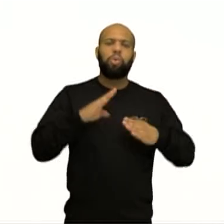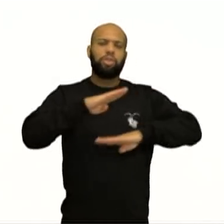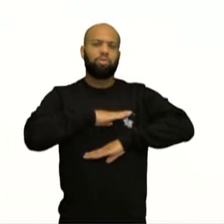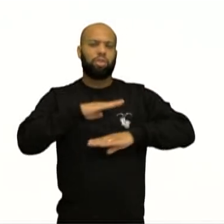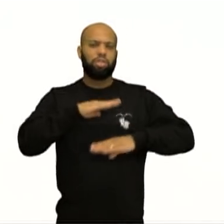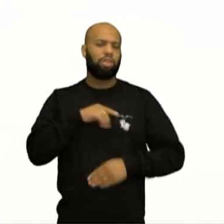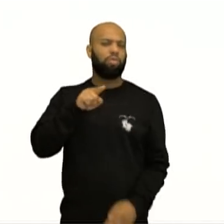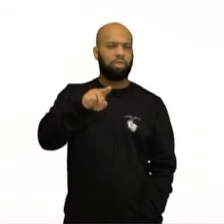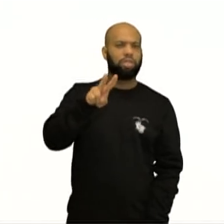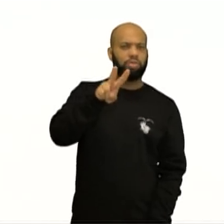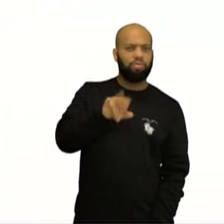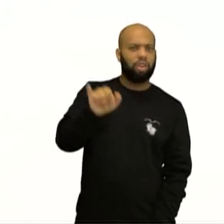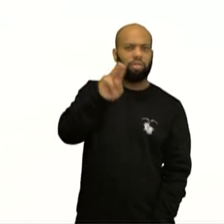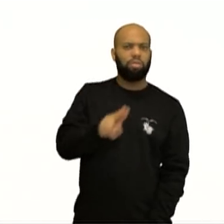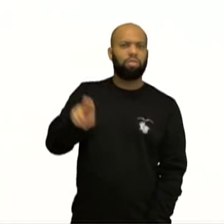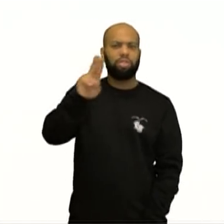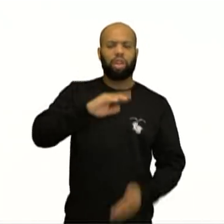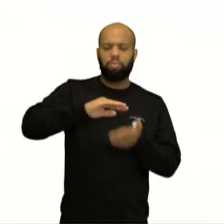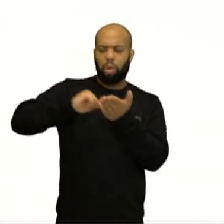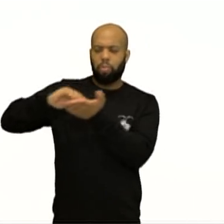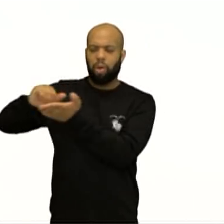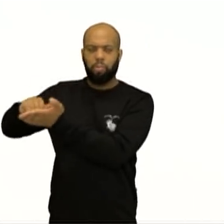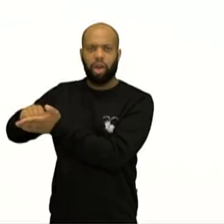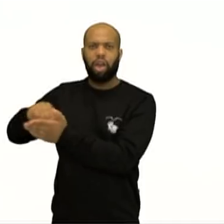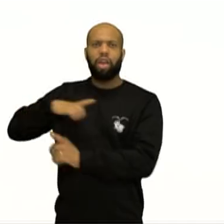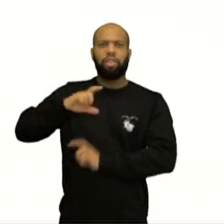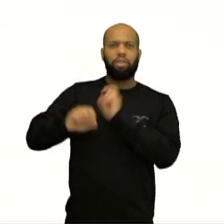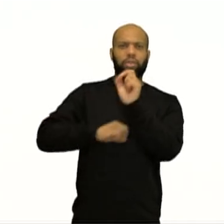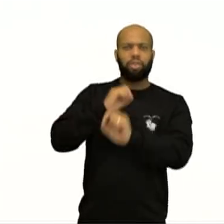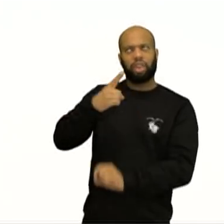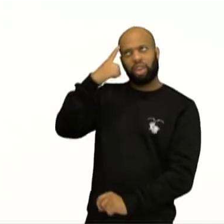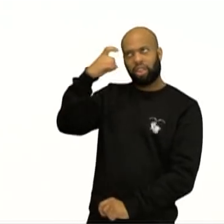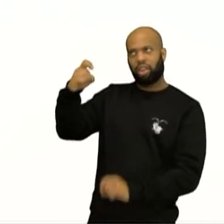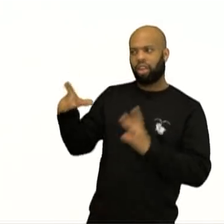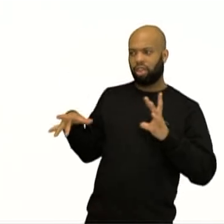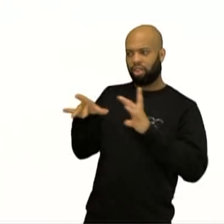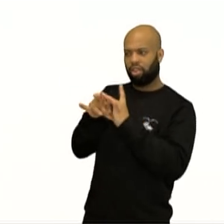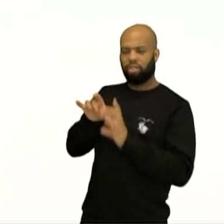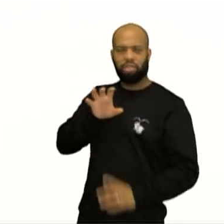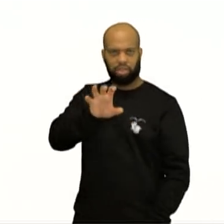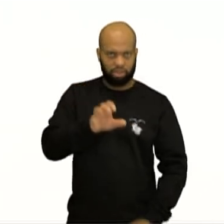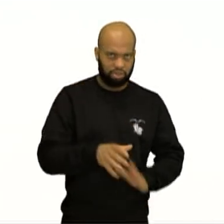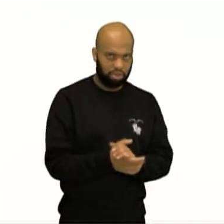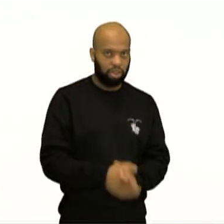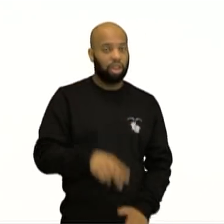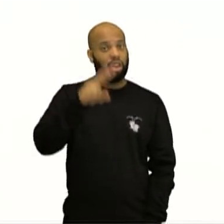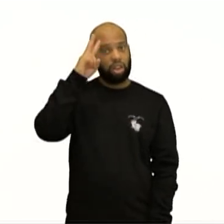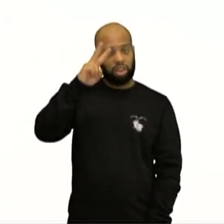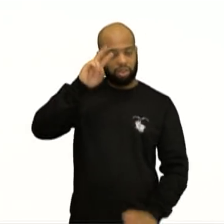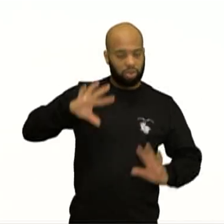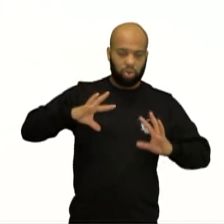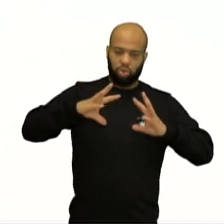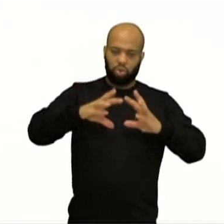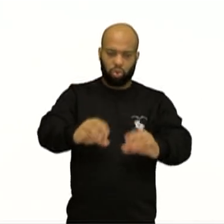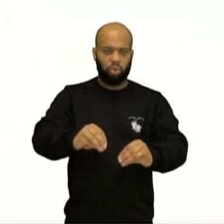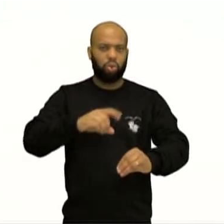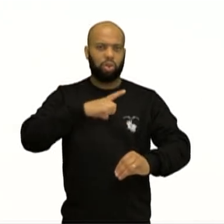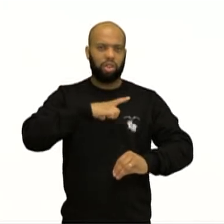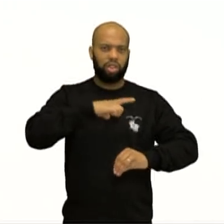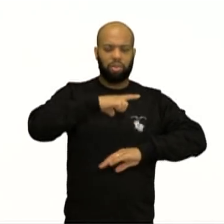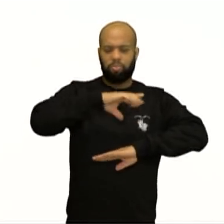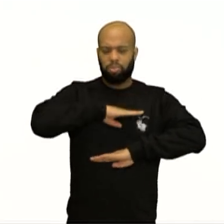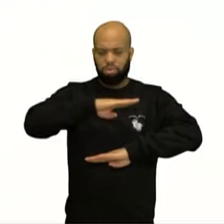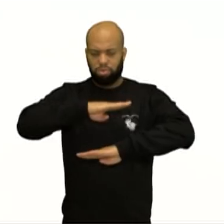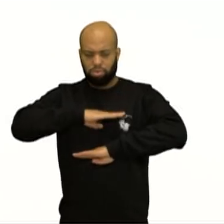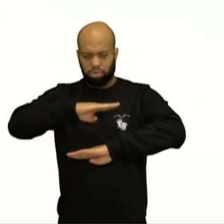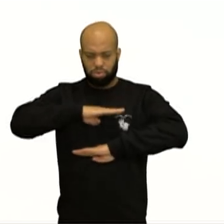utiliza a subtração? Quais são as ideias envolvidas na subtração? Lembram de todas as situações, problemas que